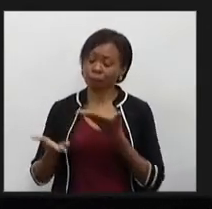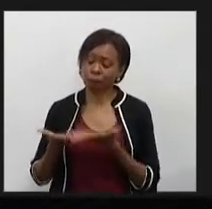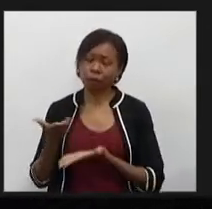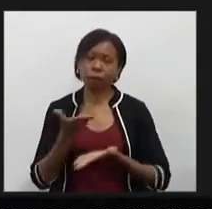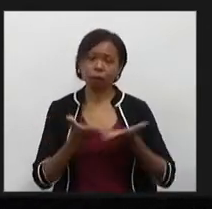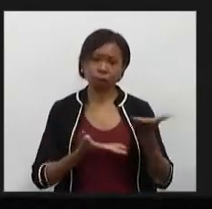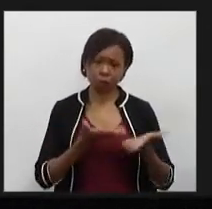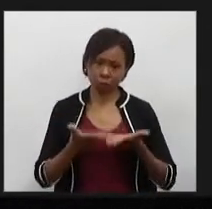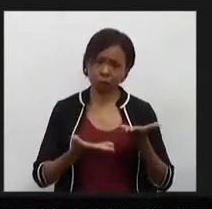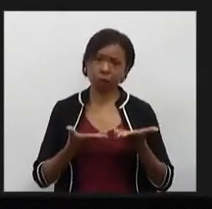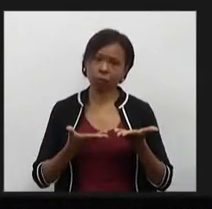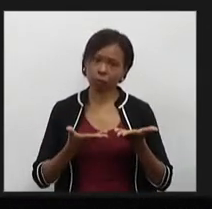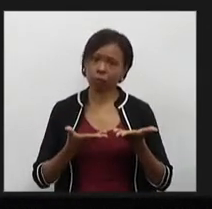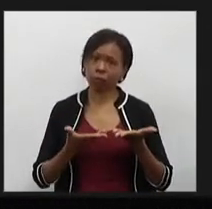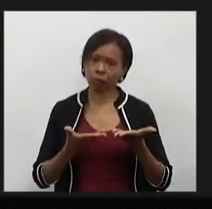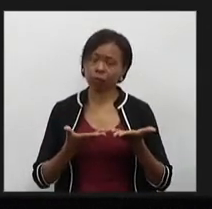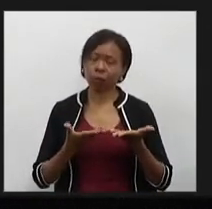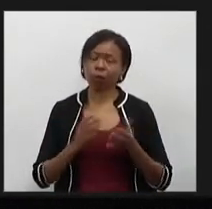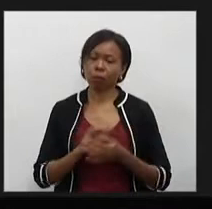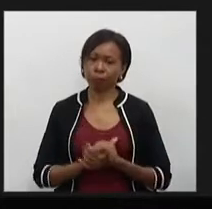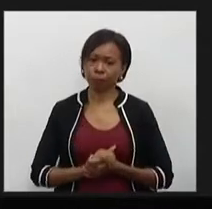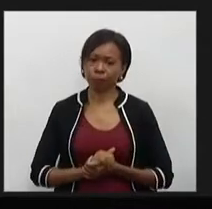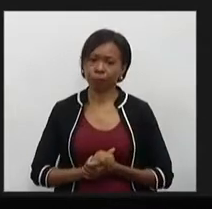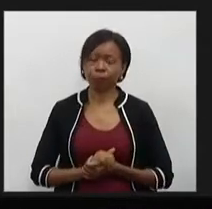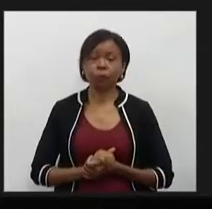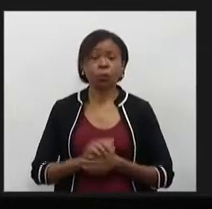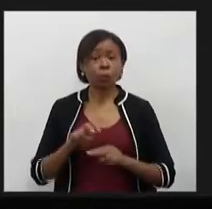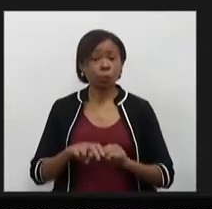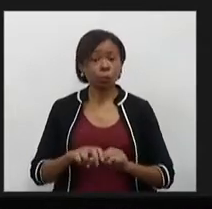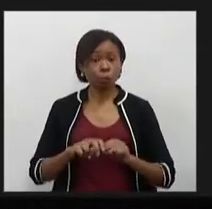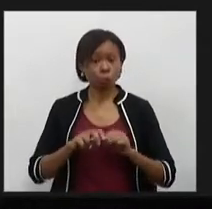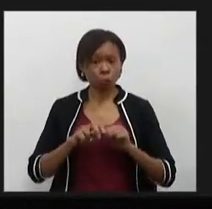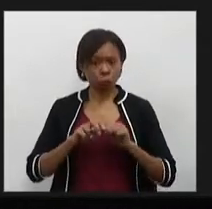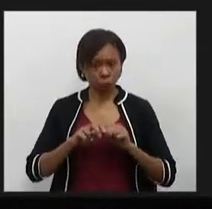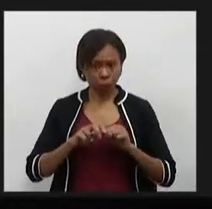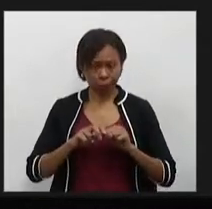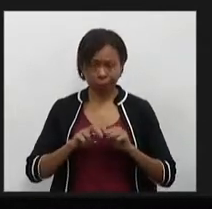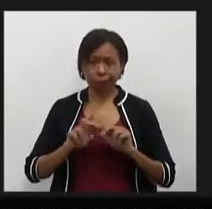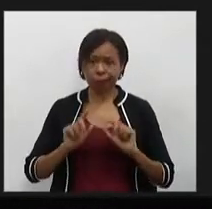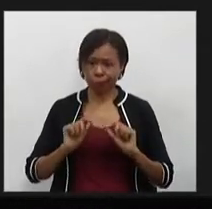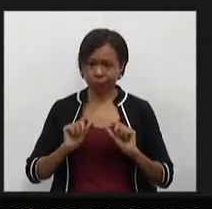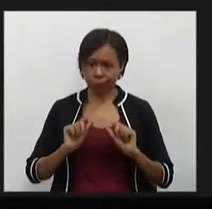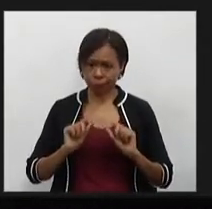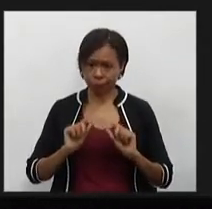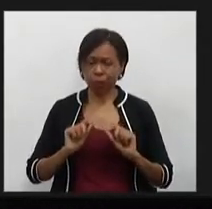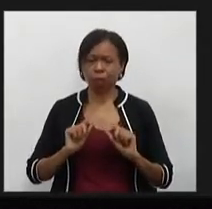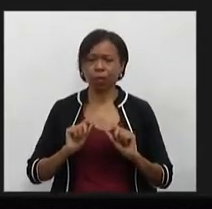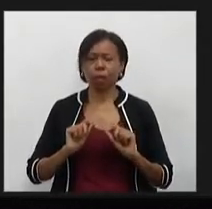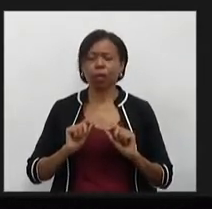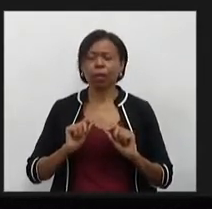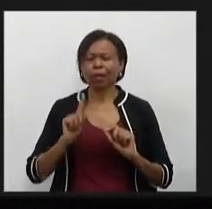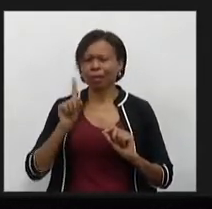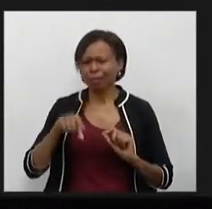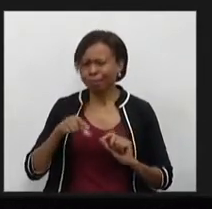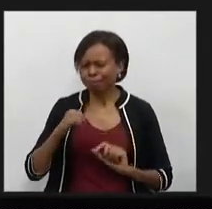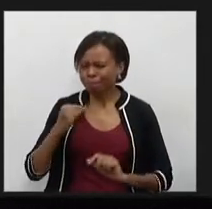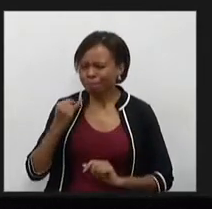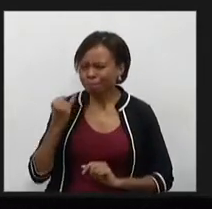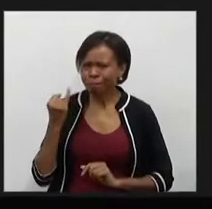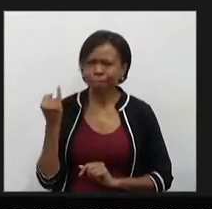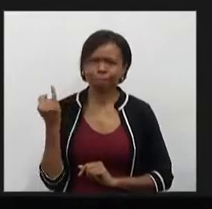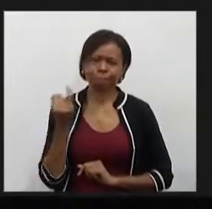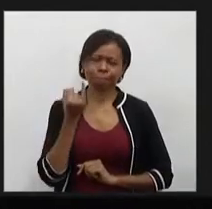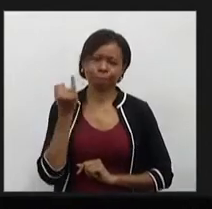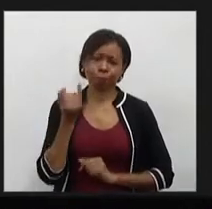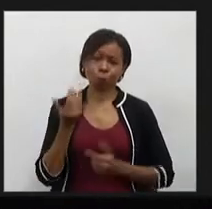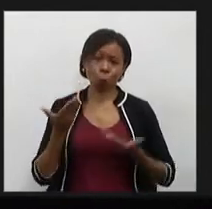as pessoas na medida de suas desigualdades. Então, por isso, o professor Wendel, que é de suma importância o Estado